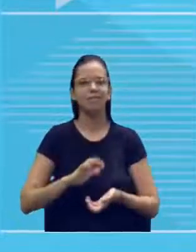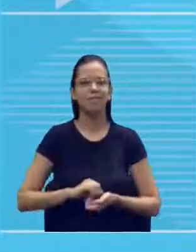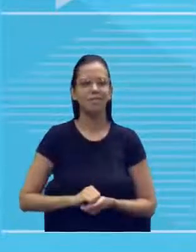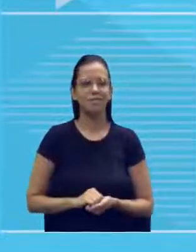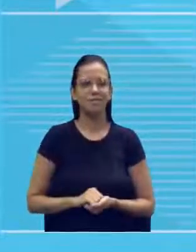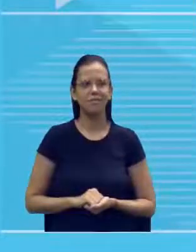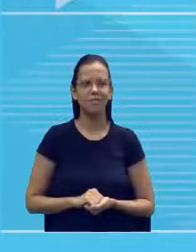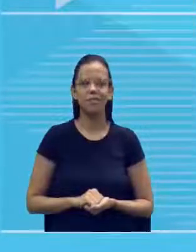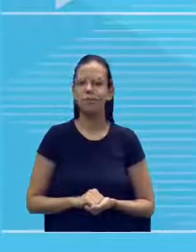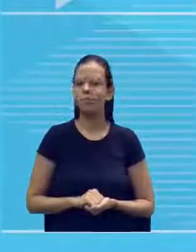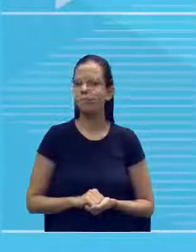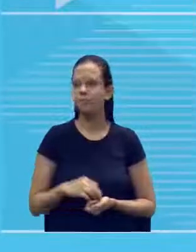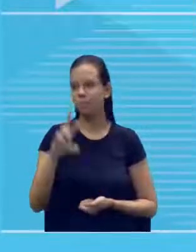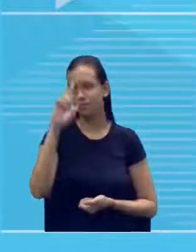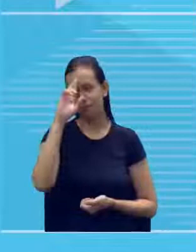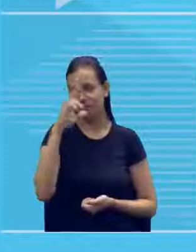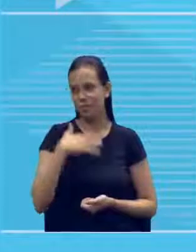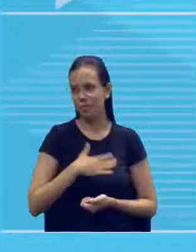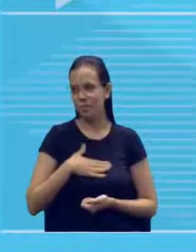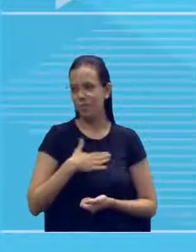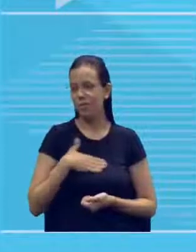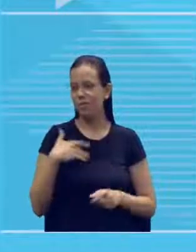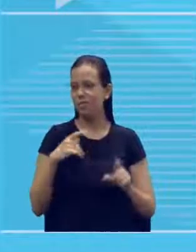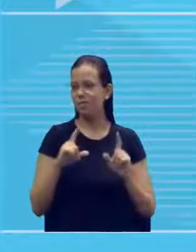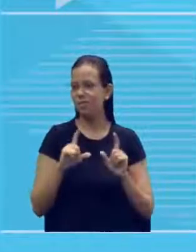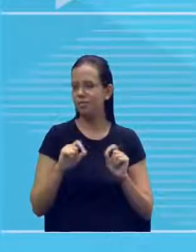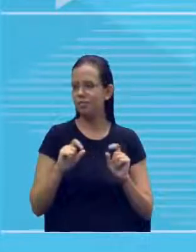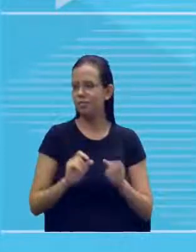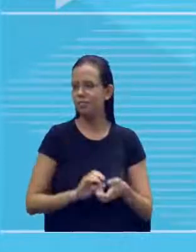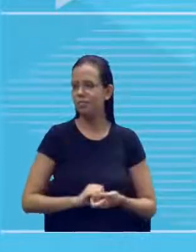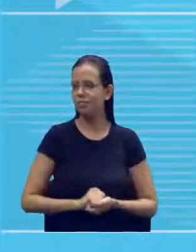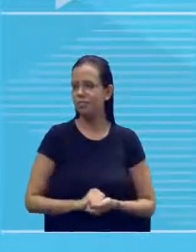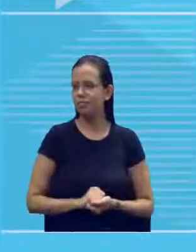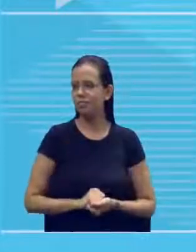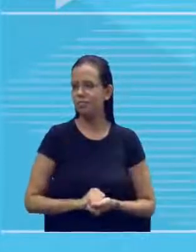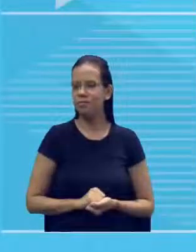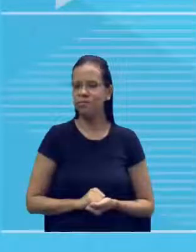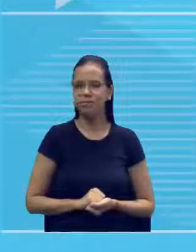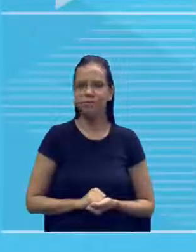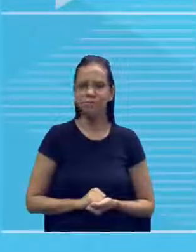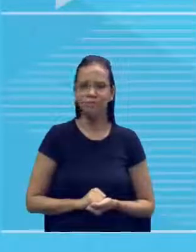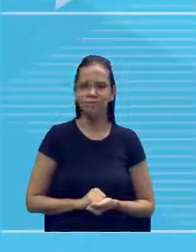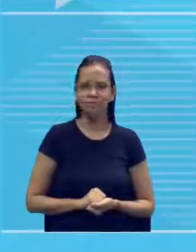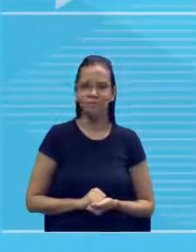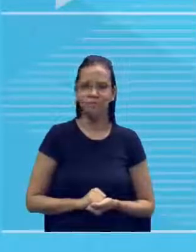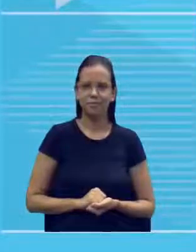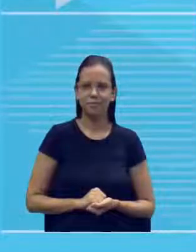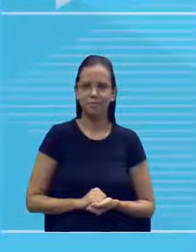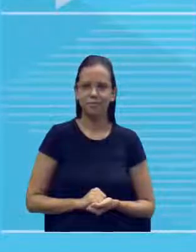Eita! E tu, Bruno? Tu também, Bruno? Era só na Xuxa, só pra baixinhos?